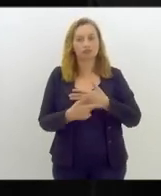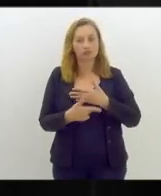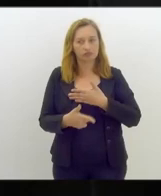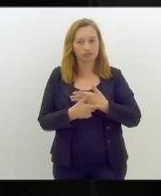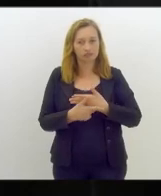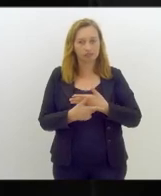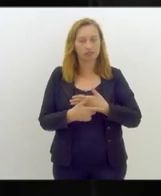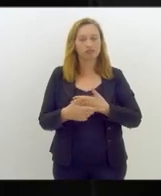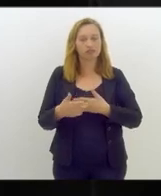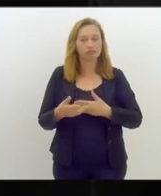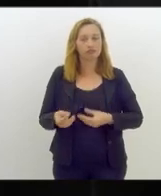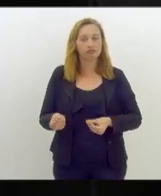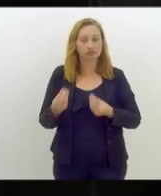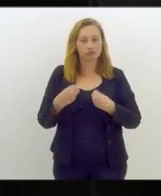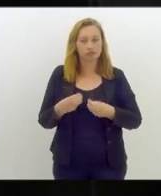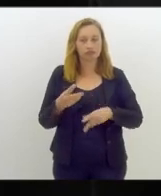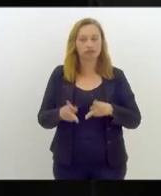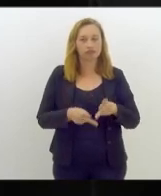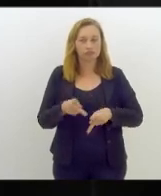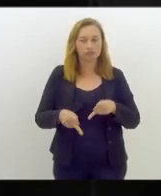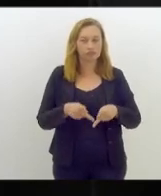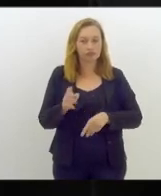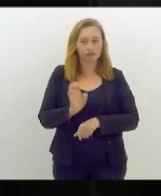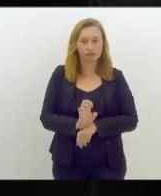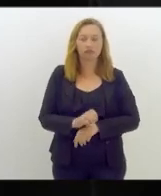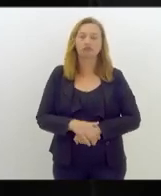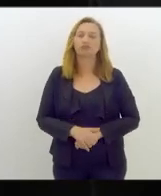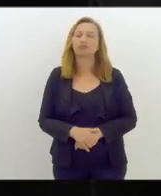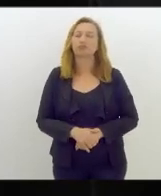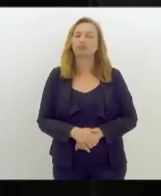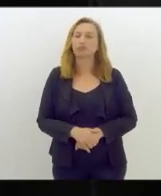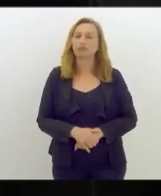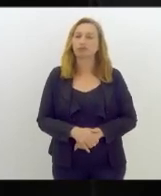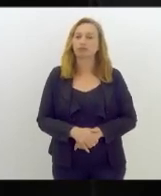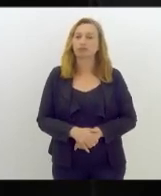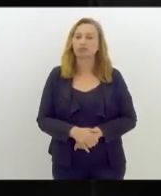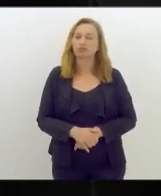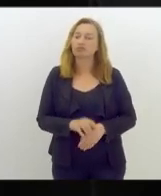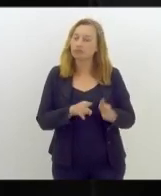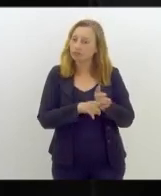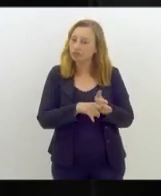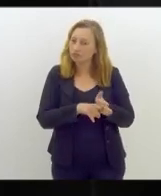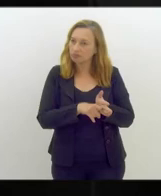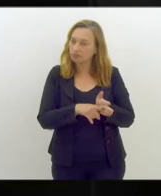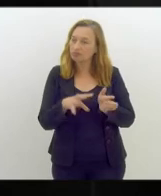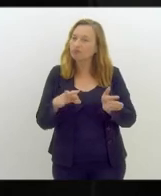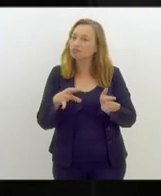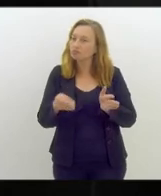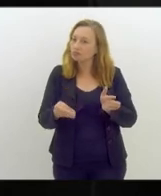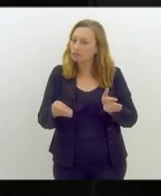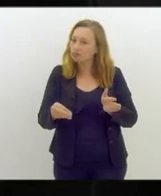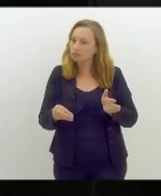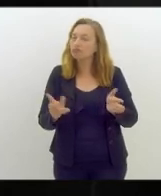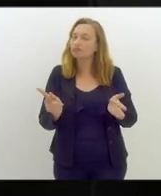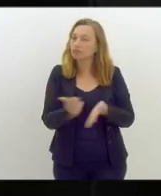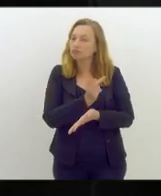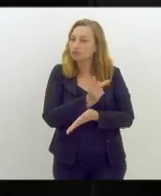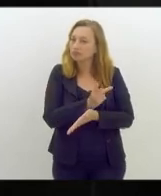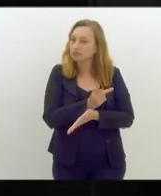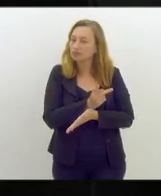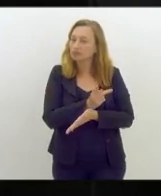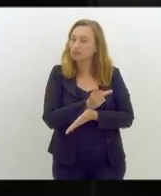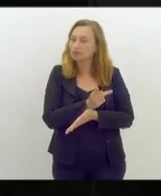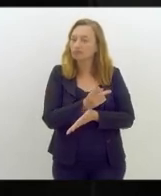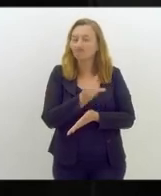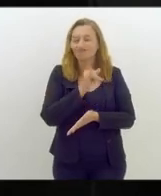me foi confiado pela população do Estado para levantar e fiscalizar tudo o que tinha ocorrido.